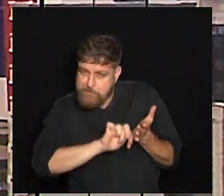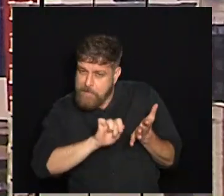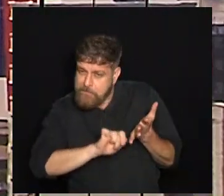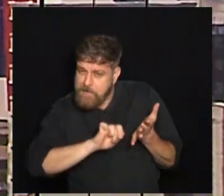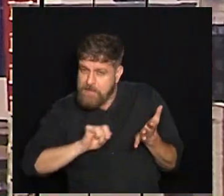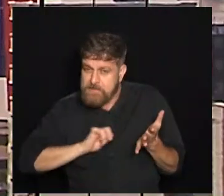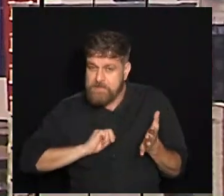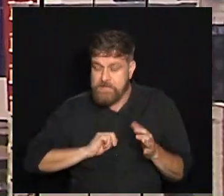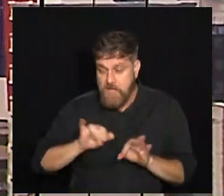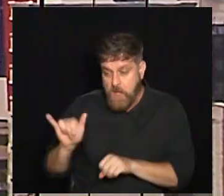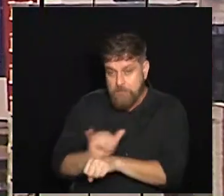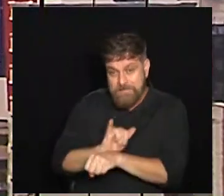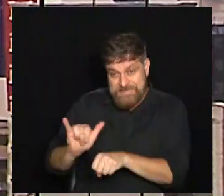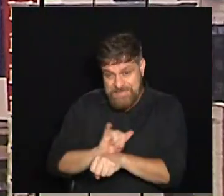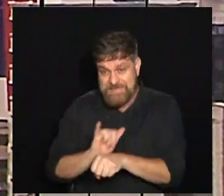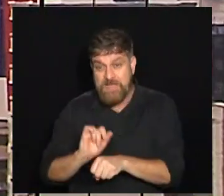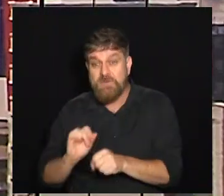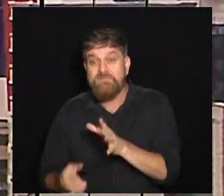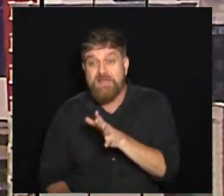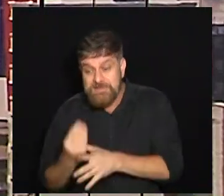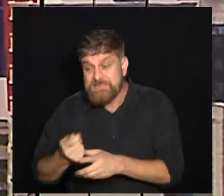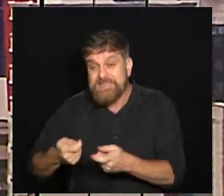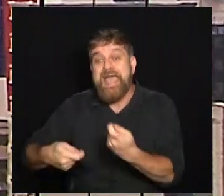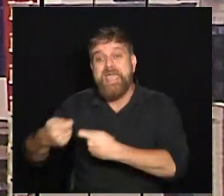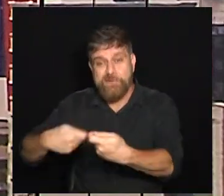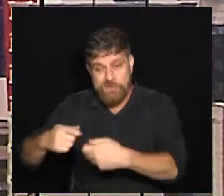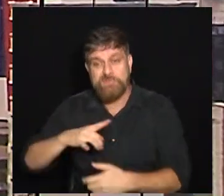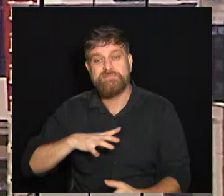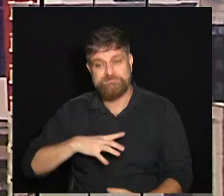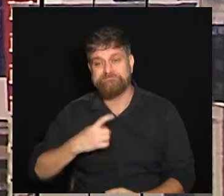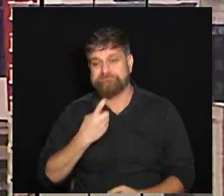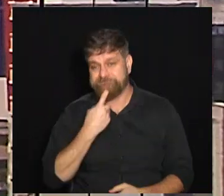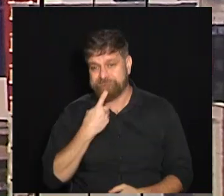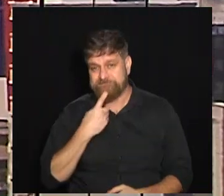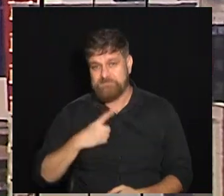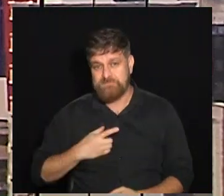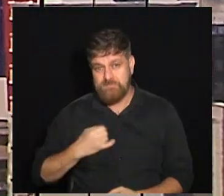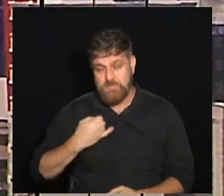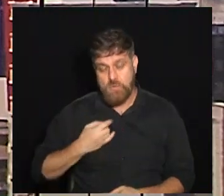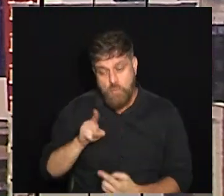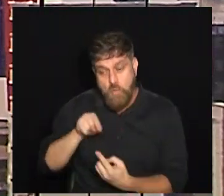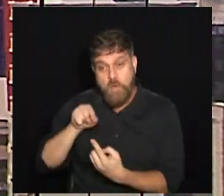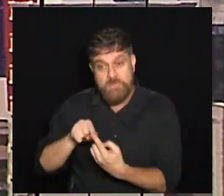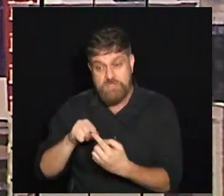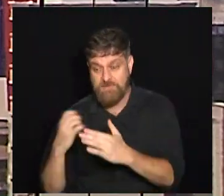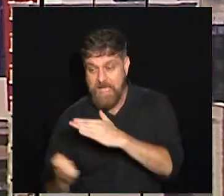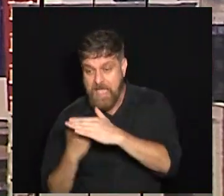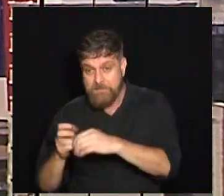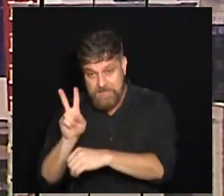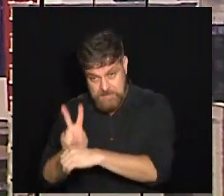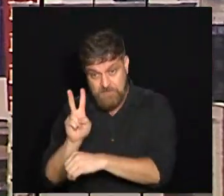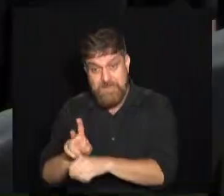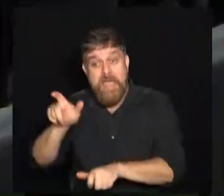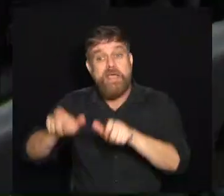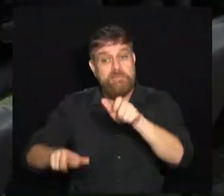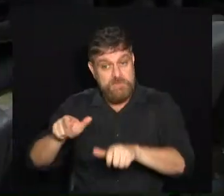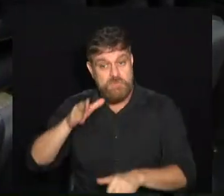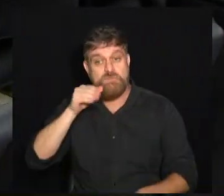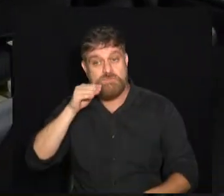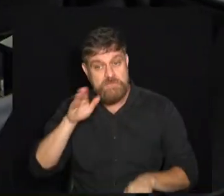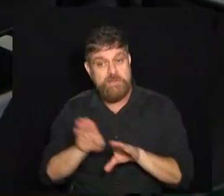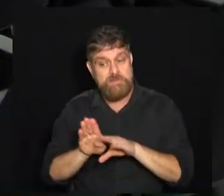de prevenção aos impactos na economia da cidade. A ideia é proteger empresas e trabalhadores.